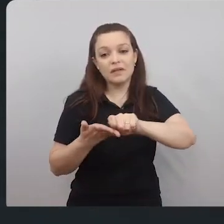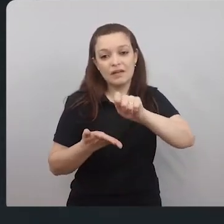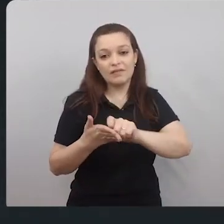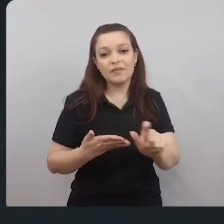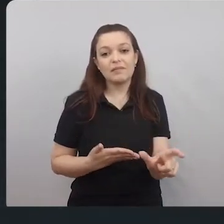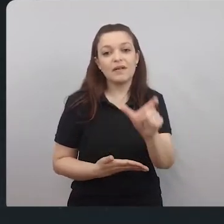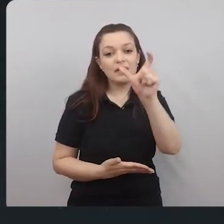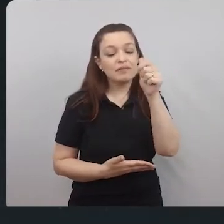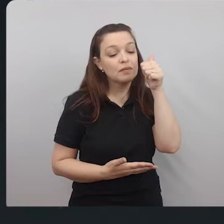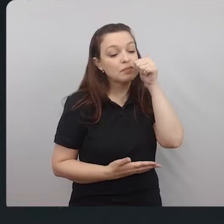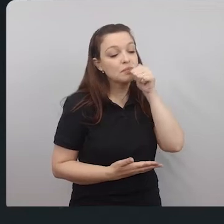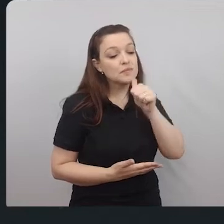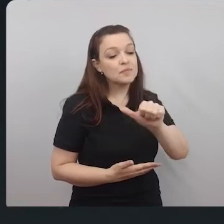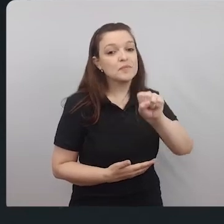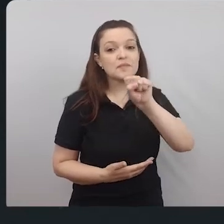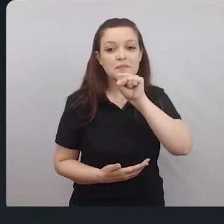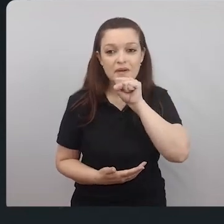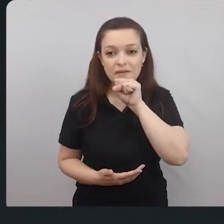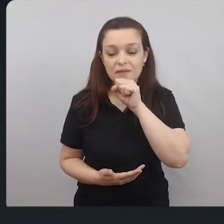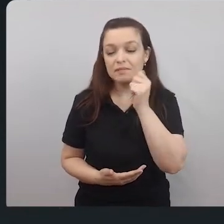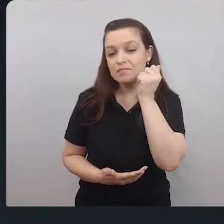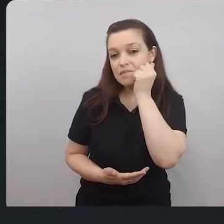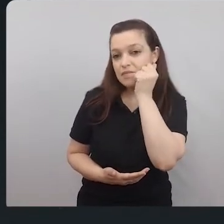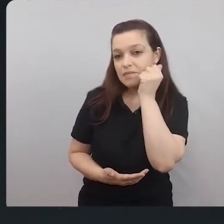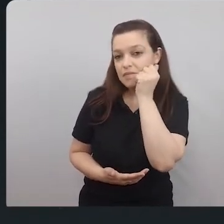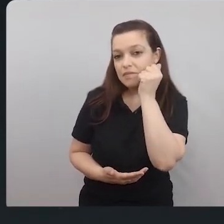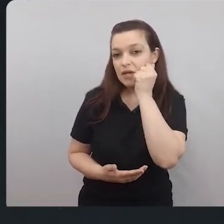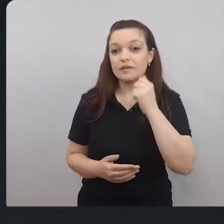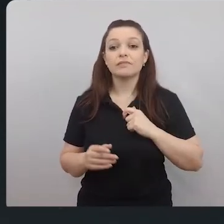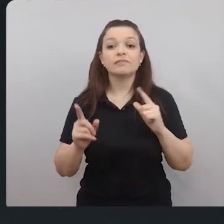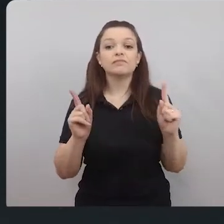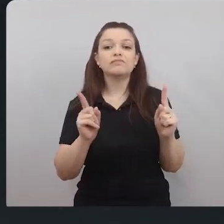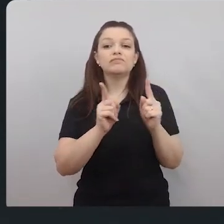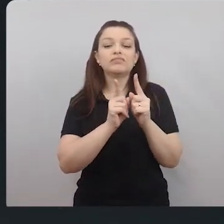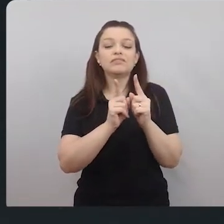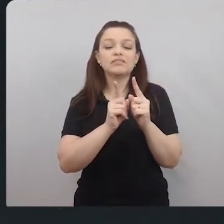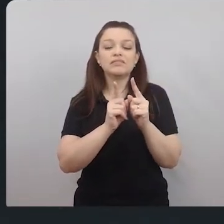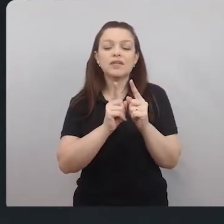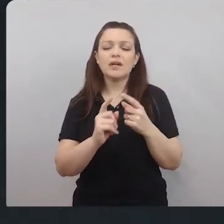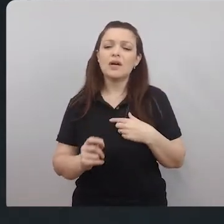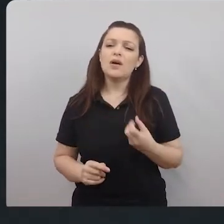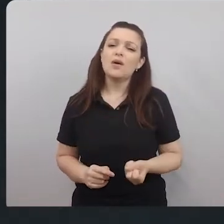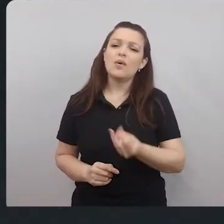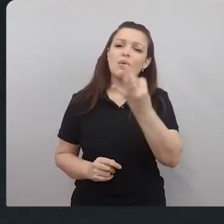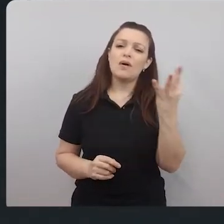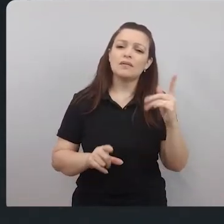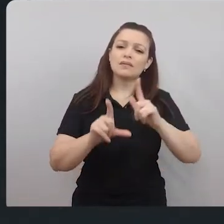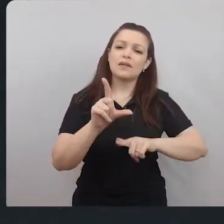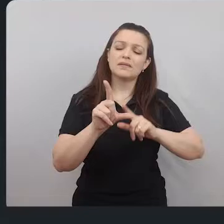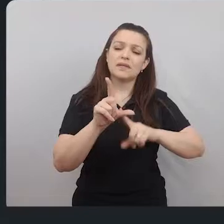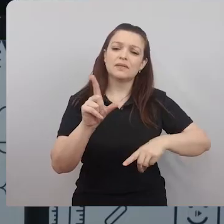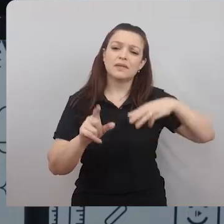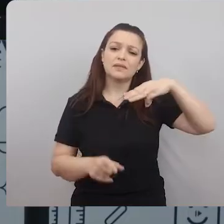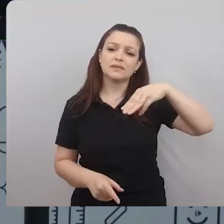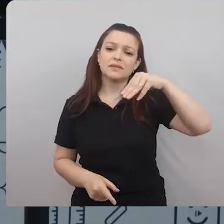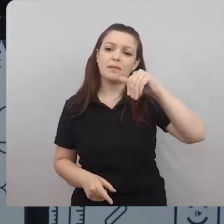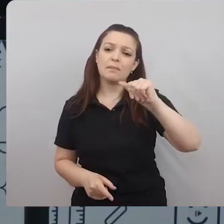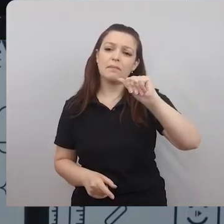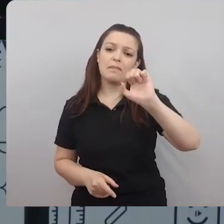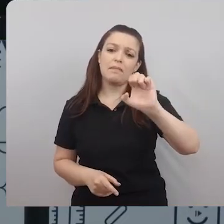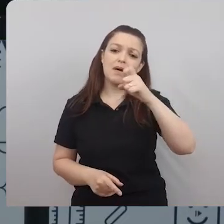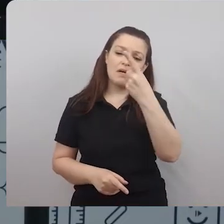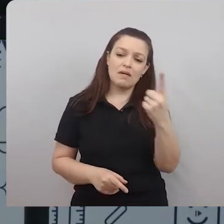som. Mãe. Uma palavra curta. Vamos ver quantas letras tem na